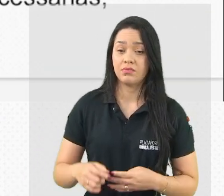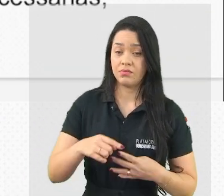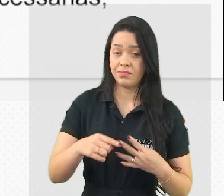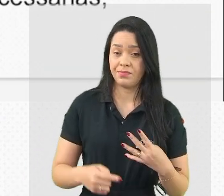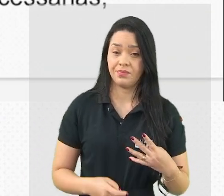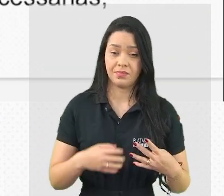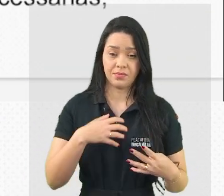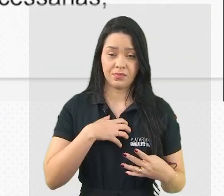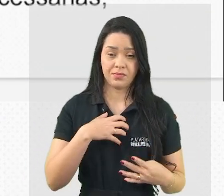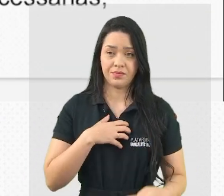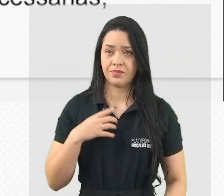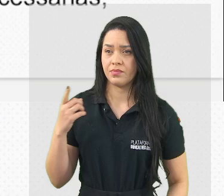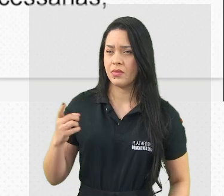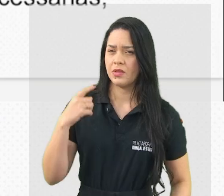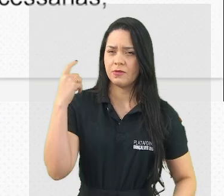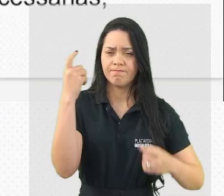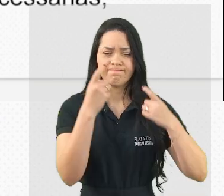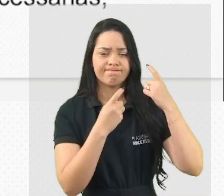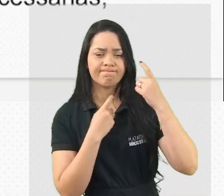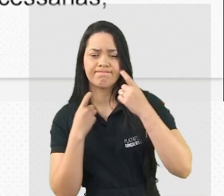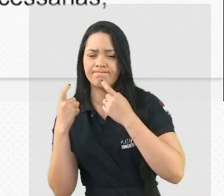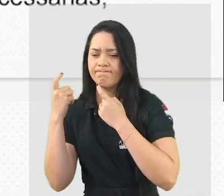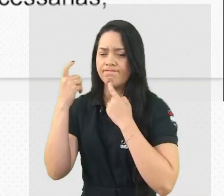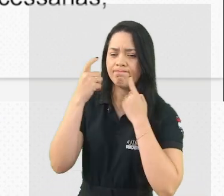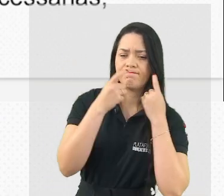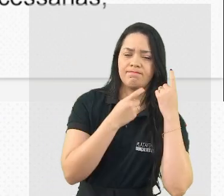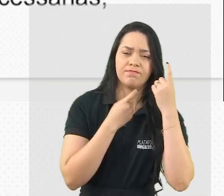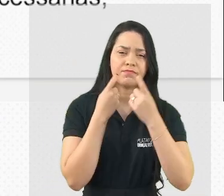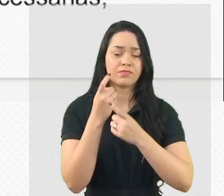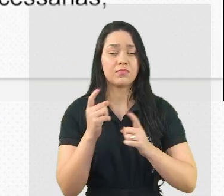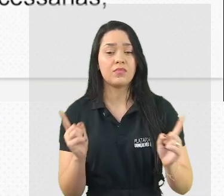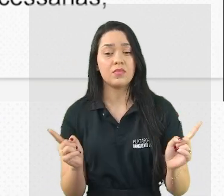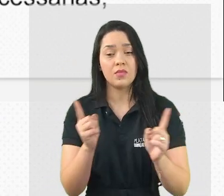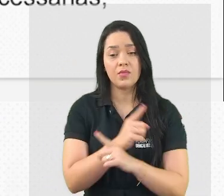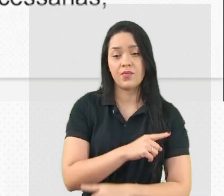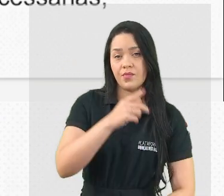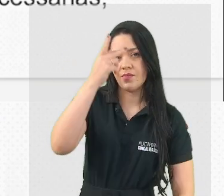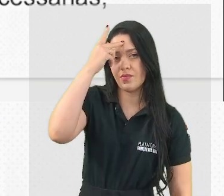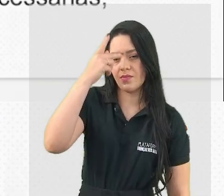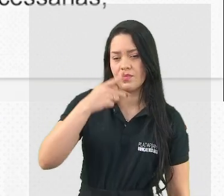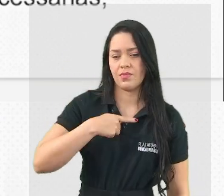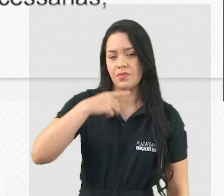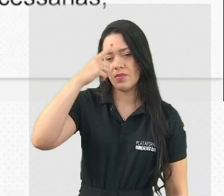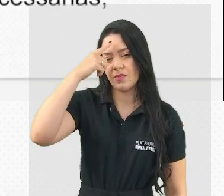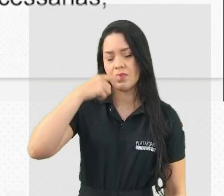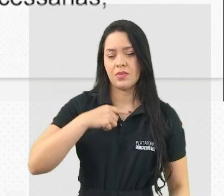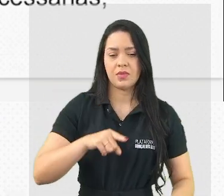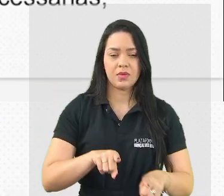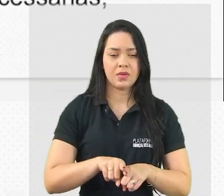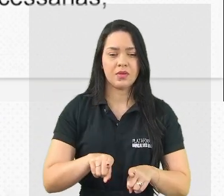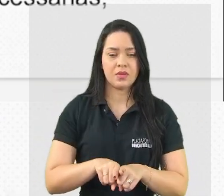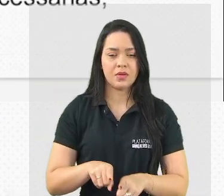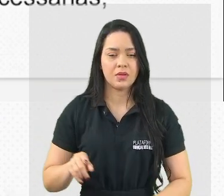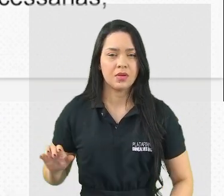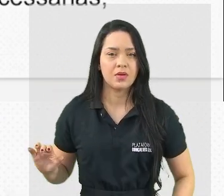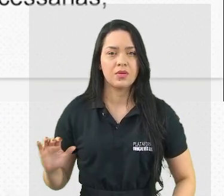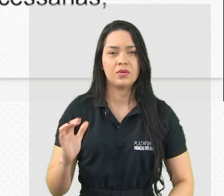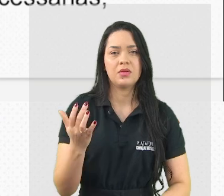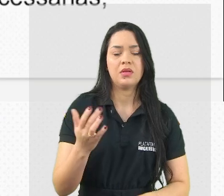da vigorexia. Preocupação exagerada, distorção da autoimagem, assim como acontece na